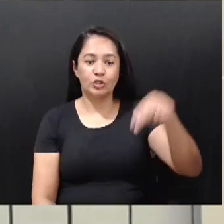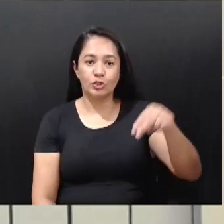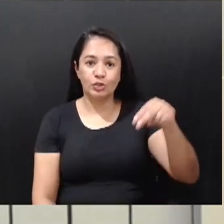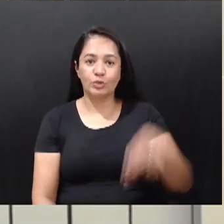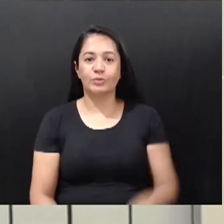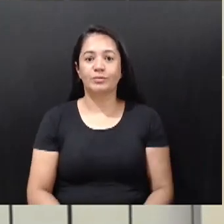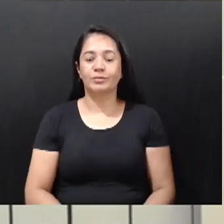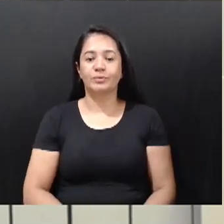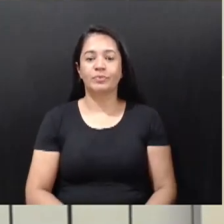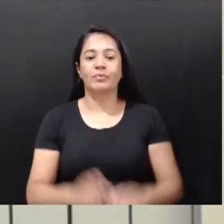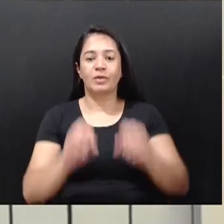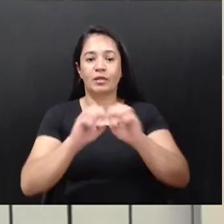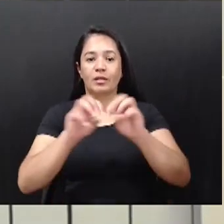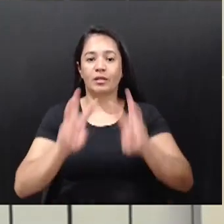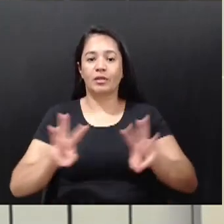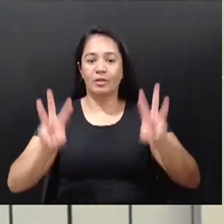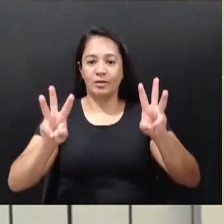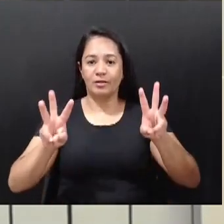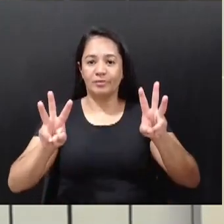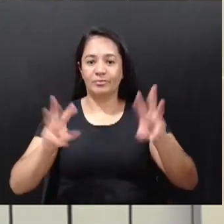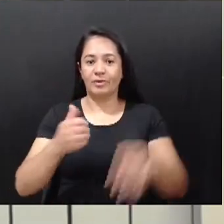é